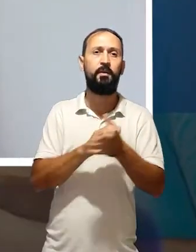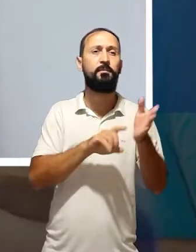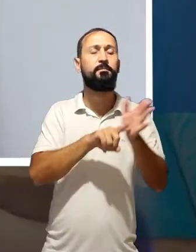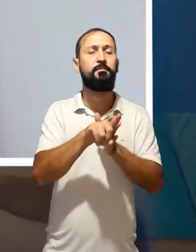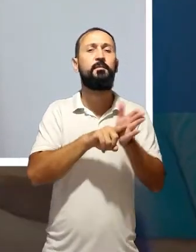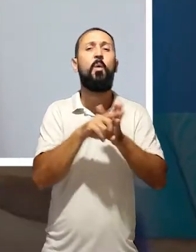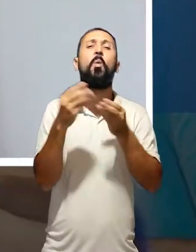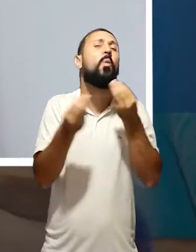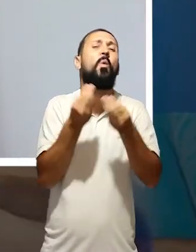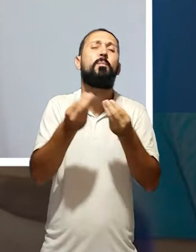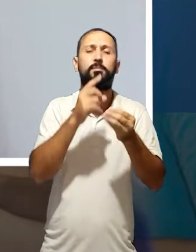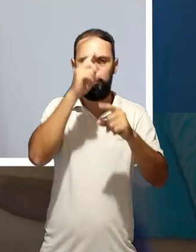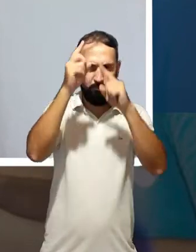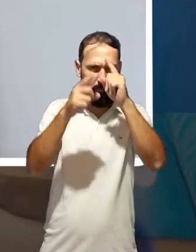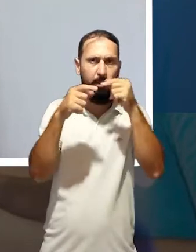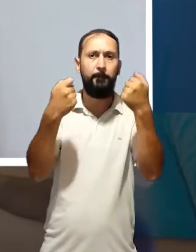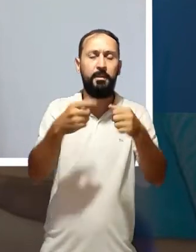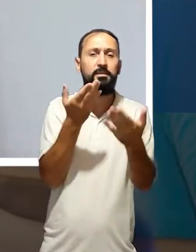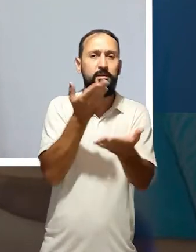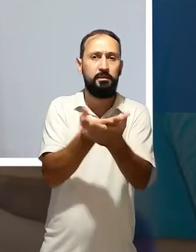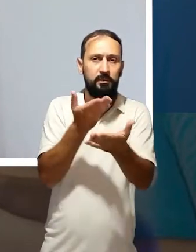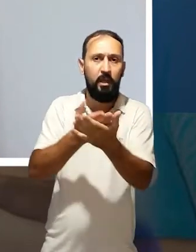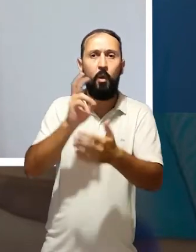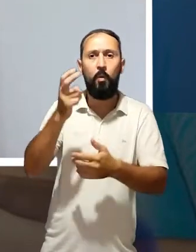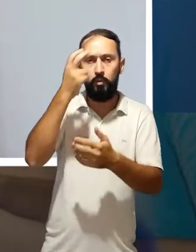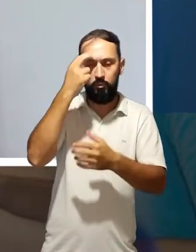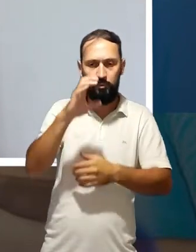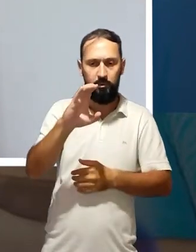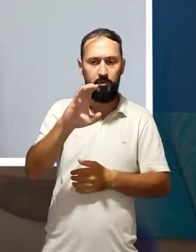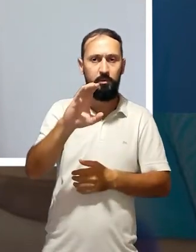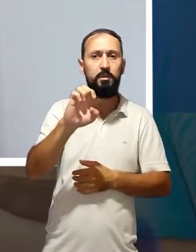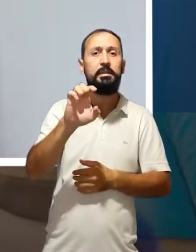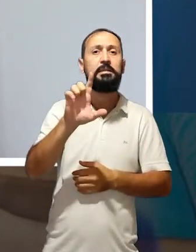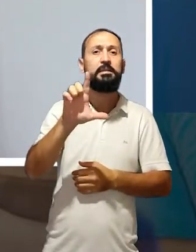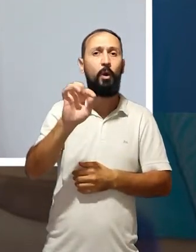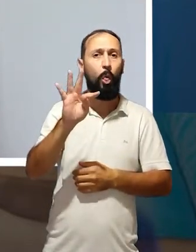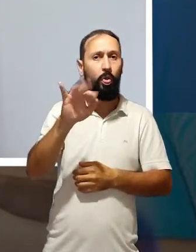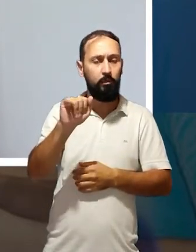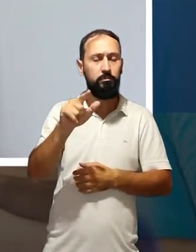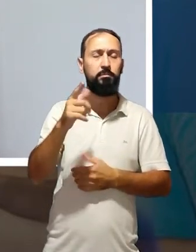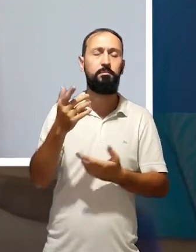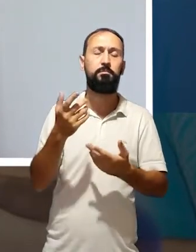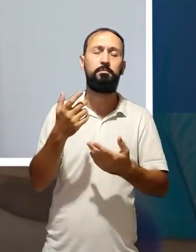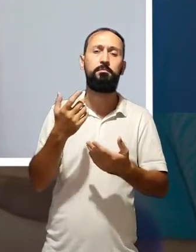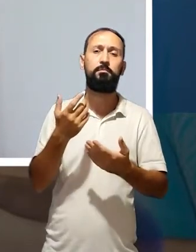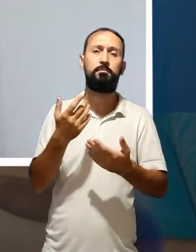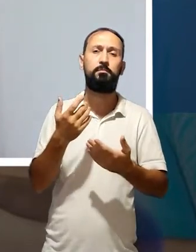essas pessoas eu fui criando como? Eu precisei estudar cultura celta, precisei estudar